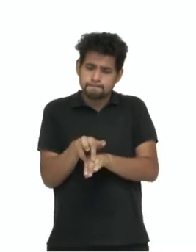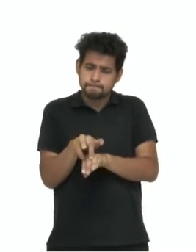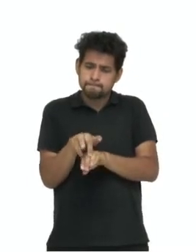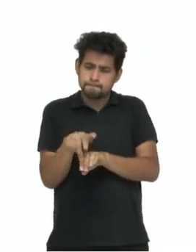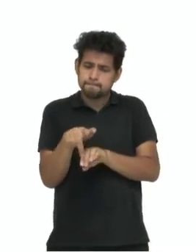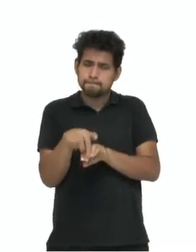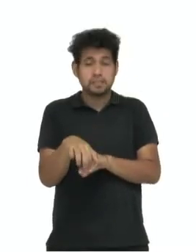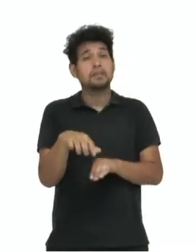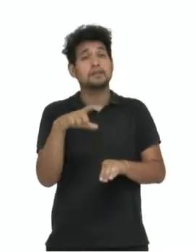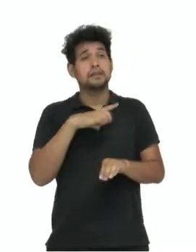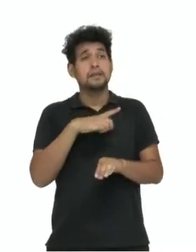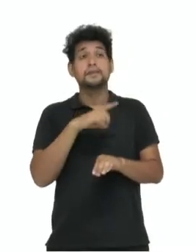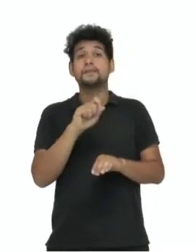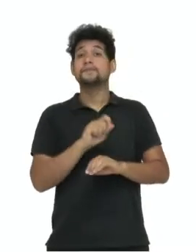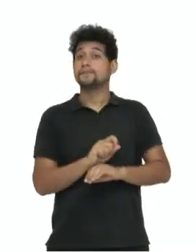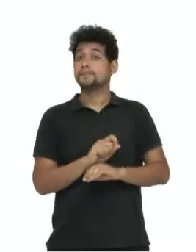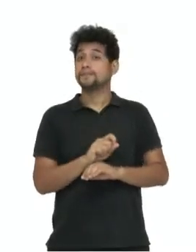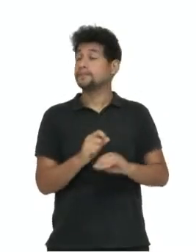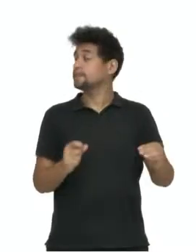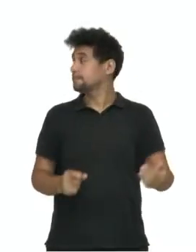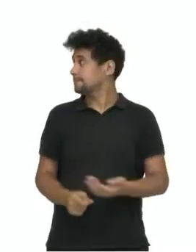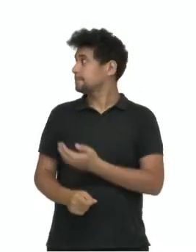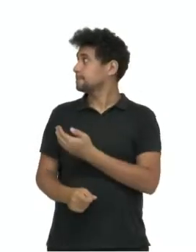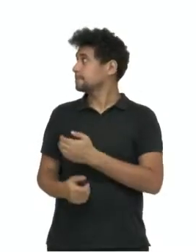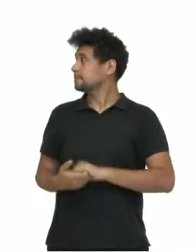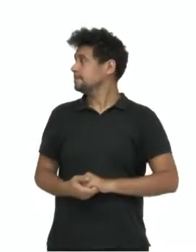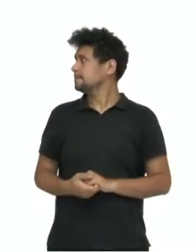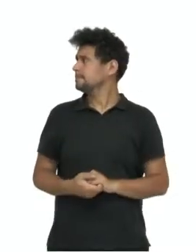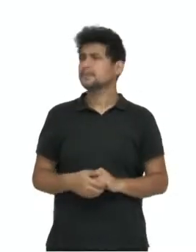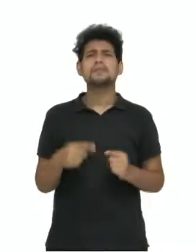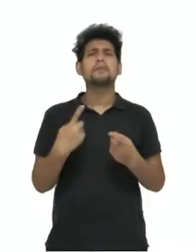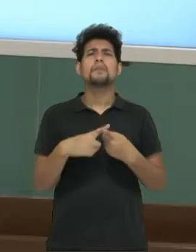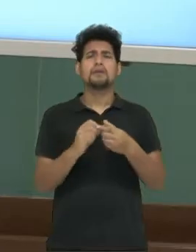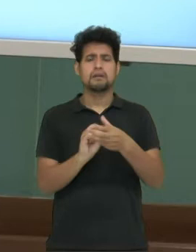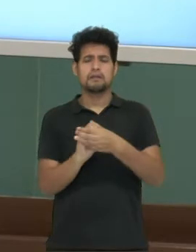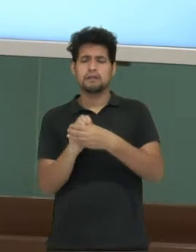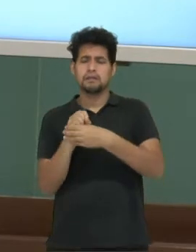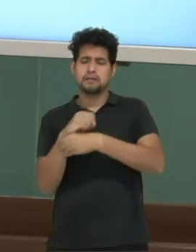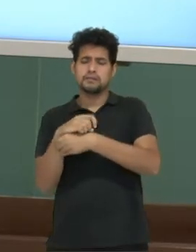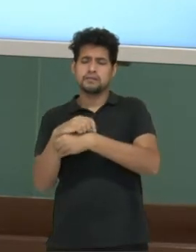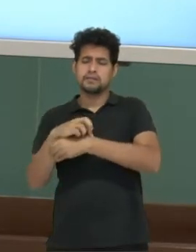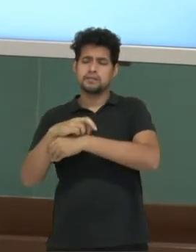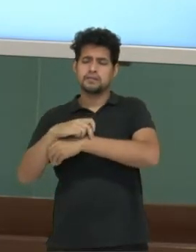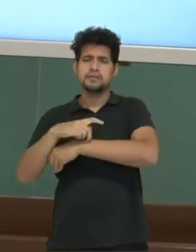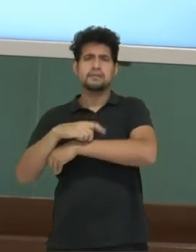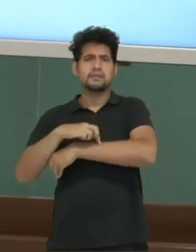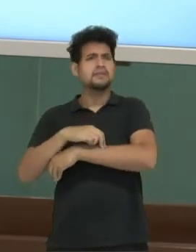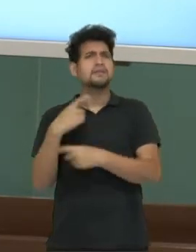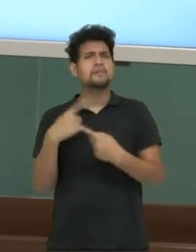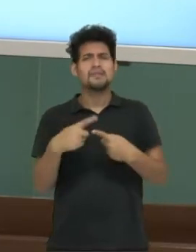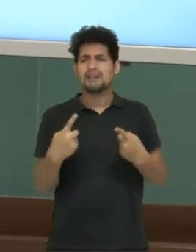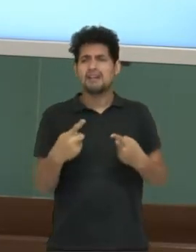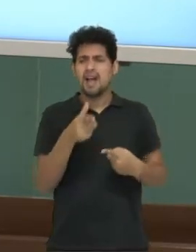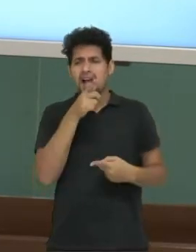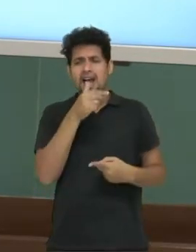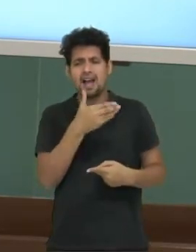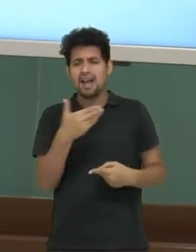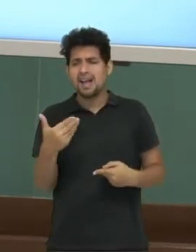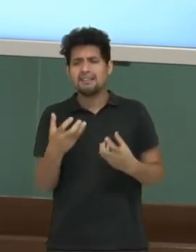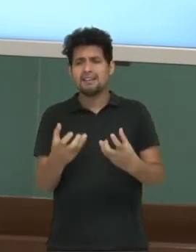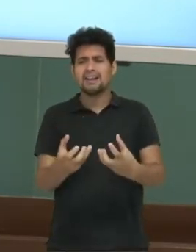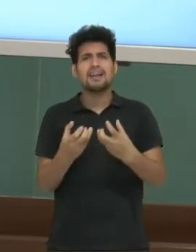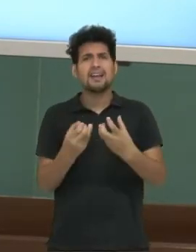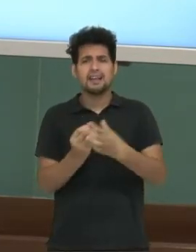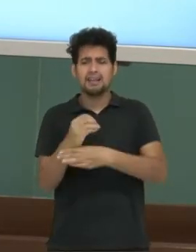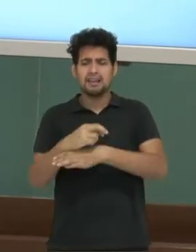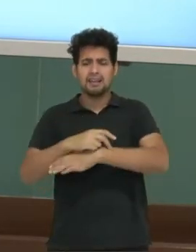nós temos um peixinho fazendo exatamente isso. Por que será que um animal que está tranquilo na água, ele vai querer sair